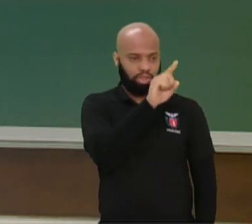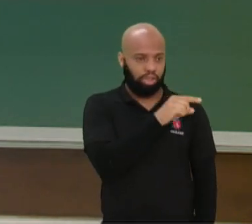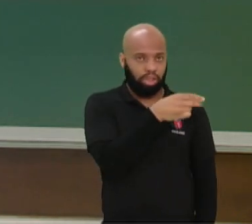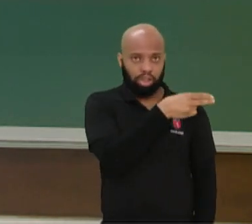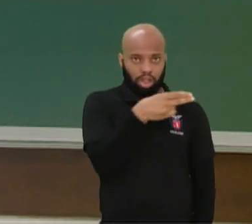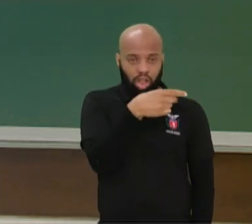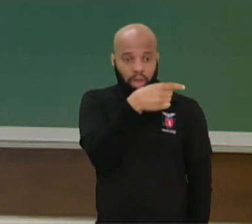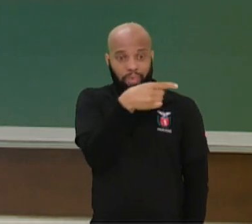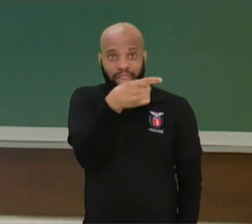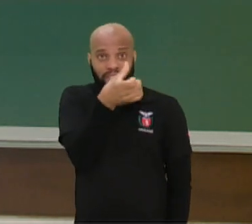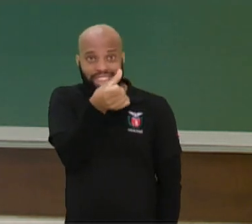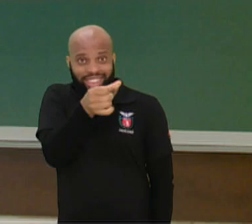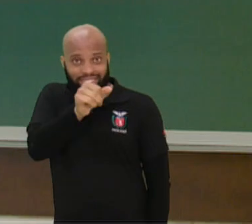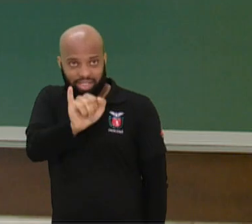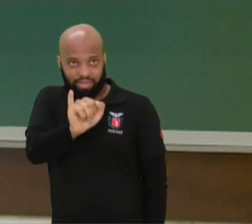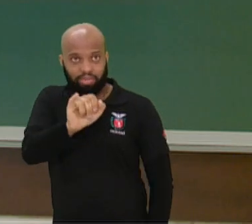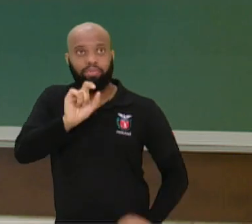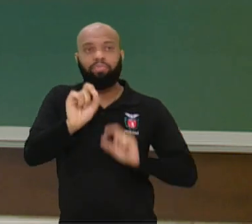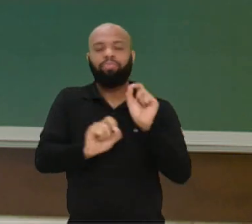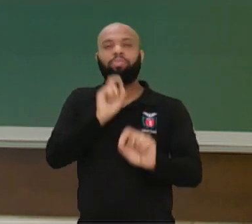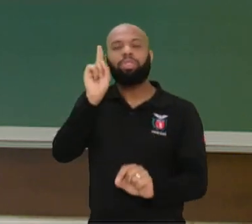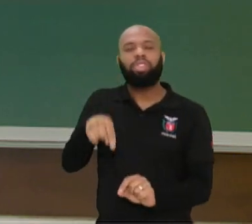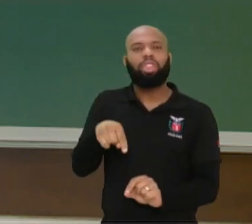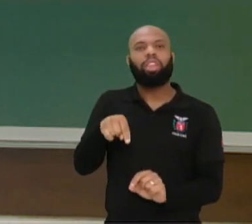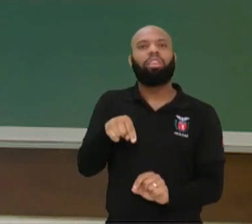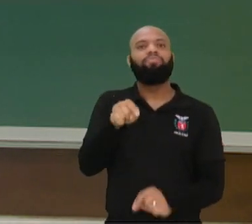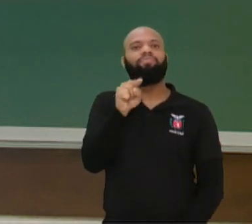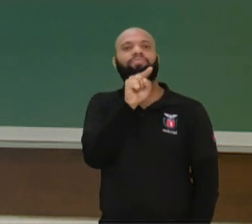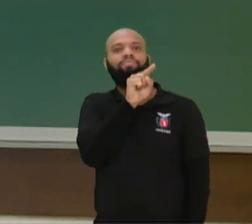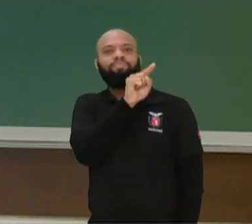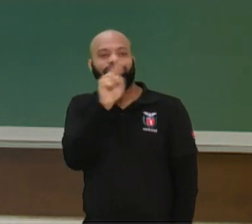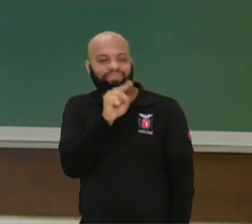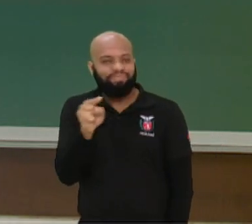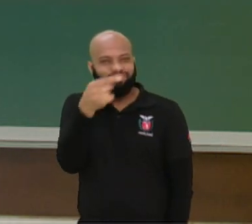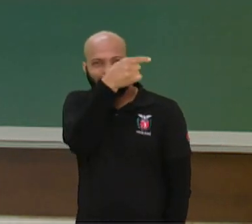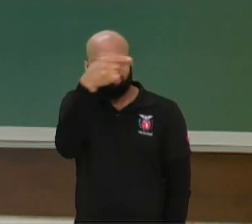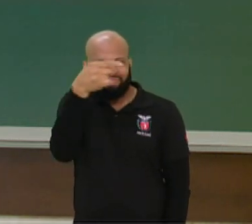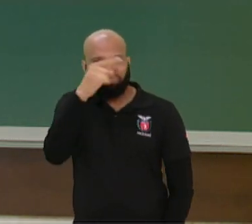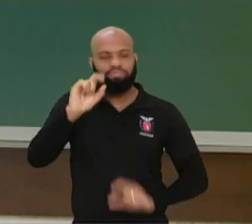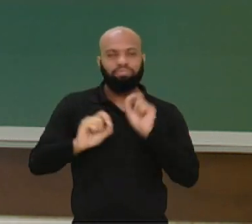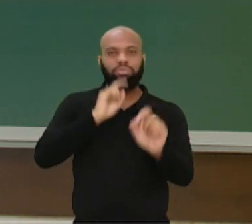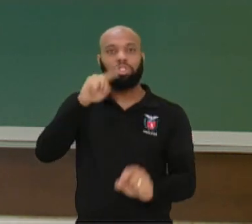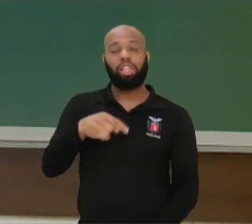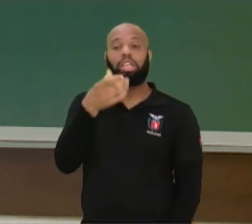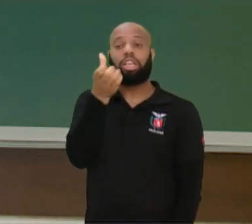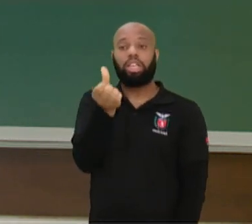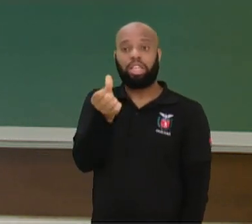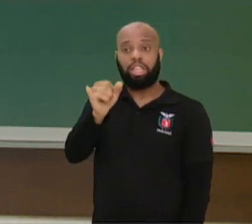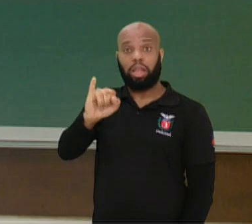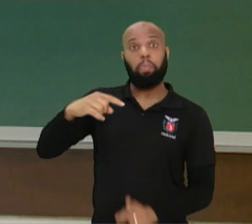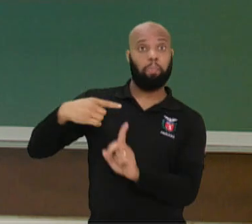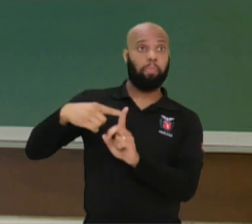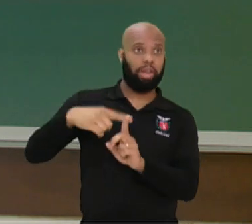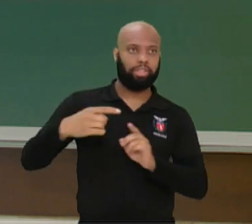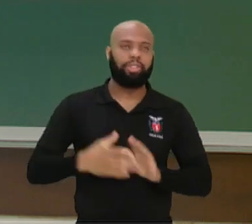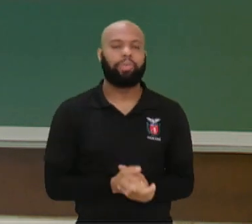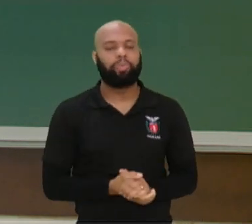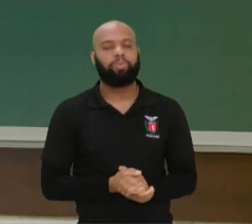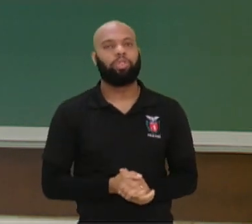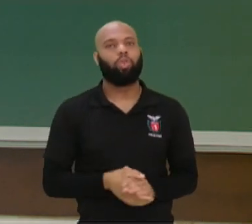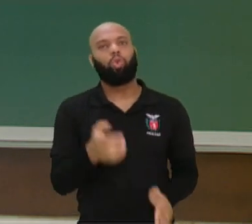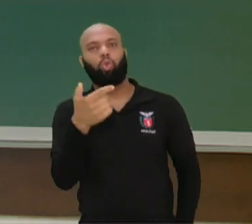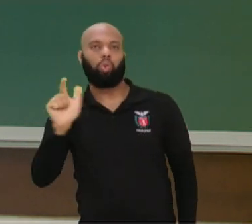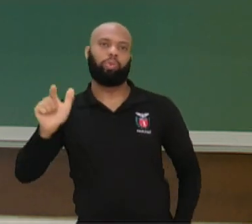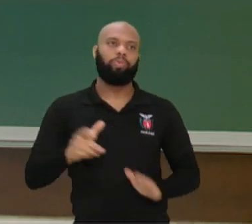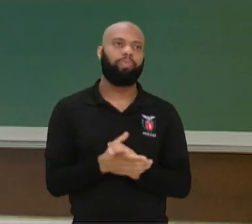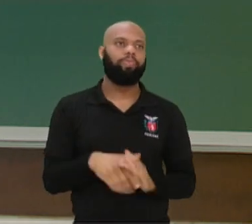menos 6i. Então o seu conjugado vai ser 6i positivo. O terceiro,